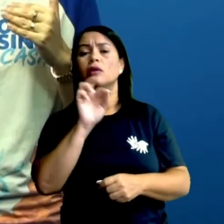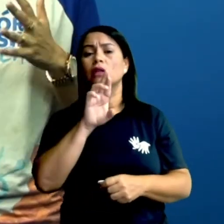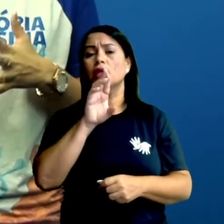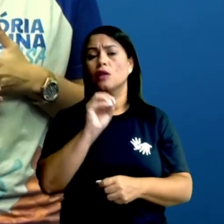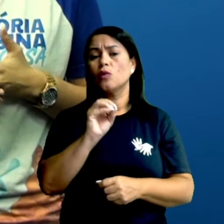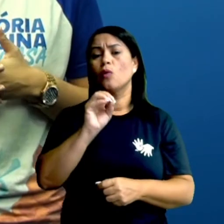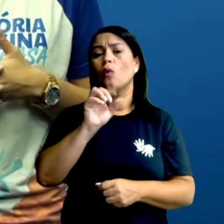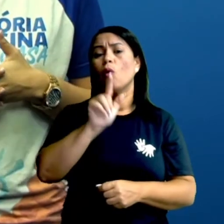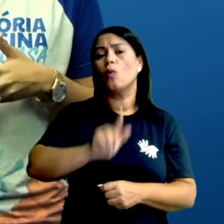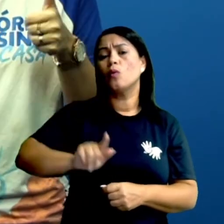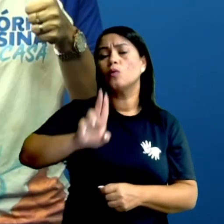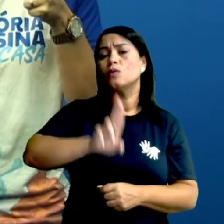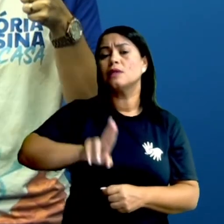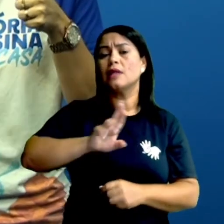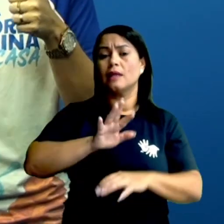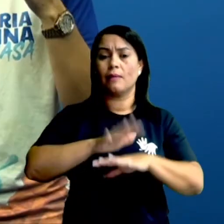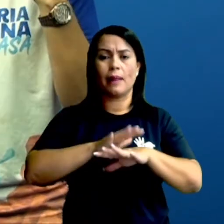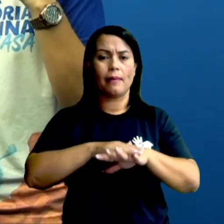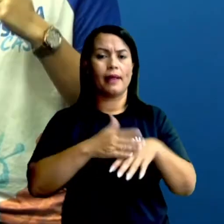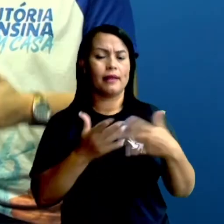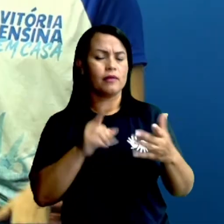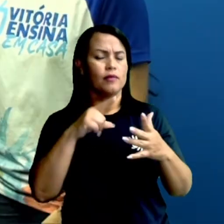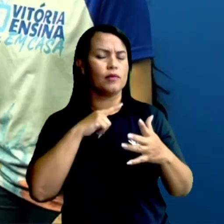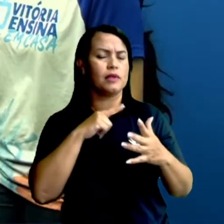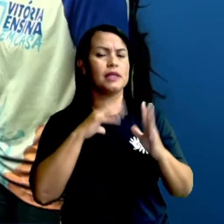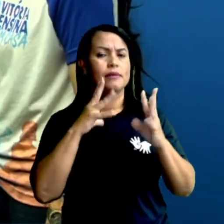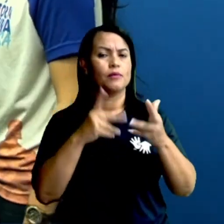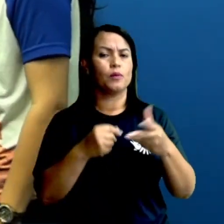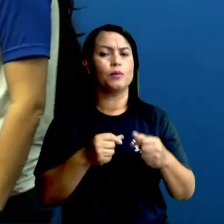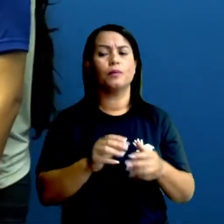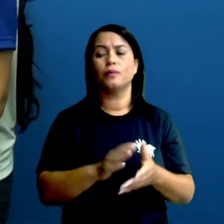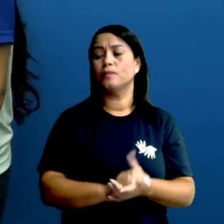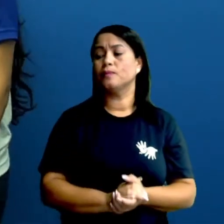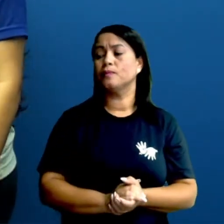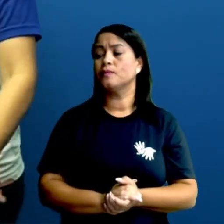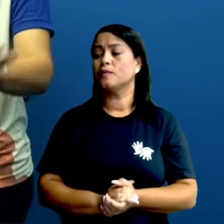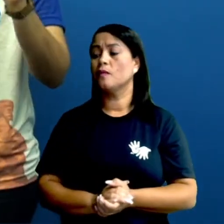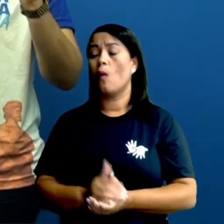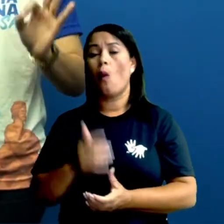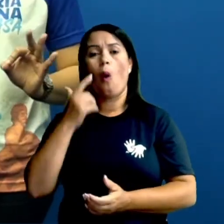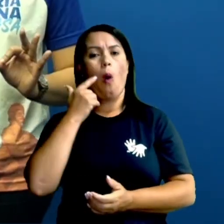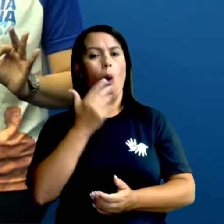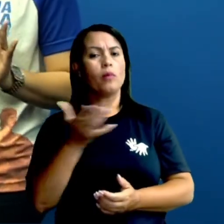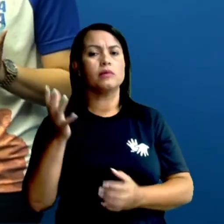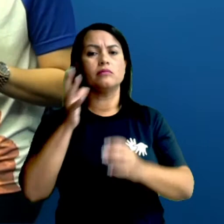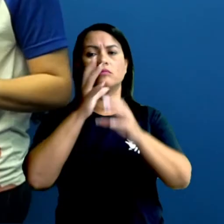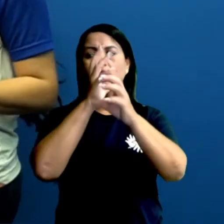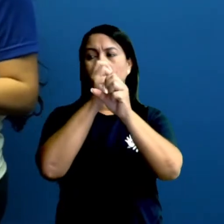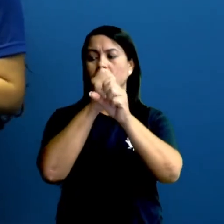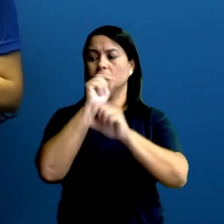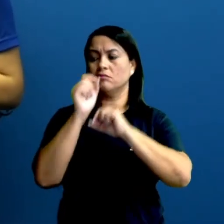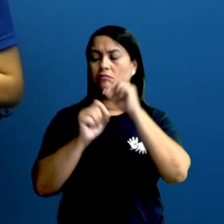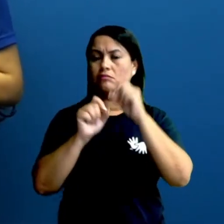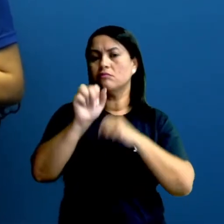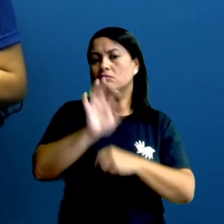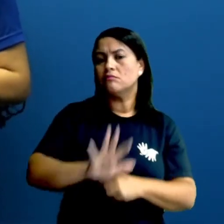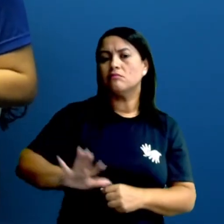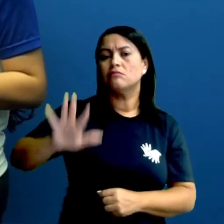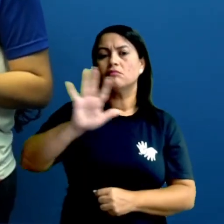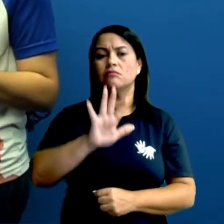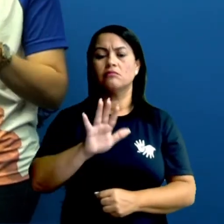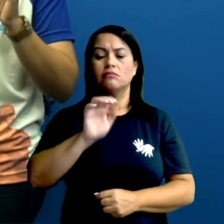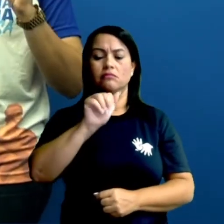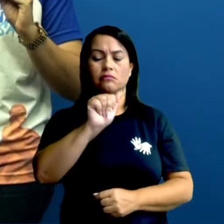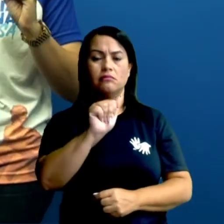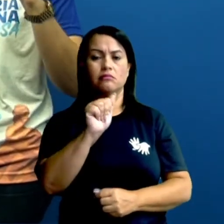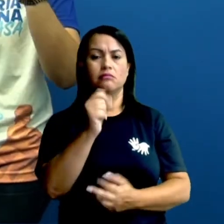vai ter todo o alfabeto, tá? Mas vem aqui comigo. Então, ó, para calcular a área, eu faço o seguinte, ó, A